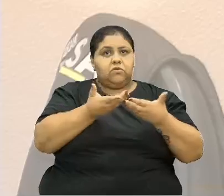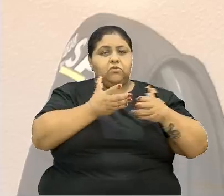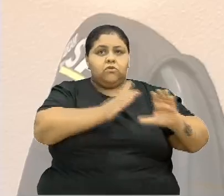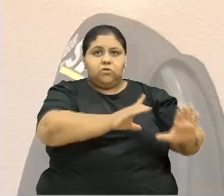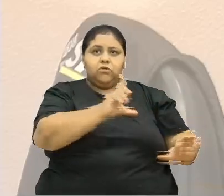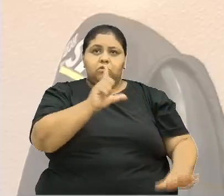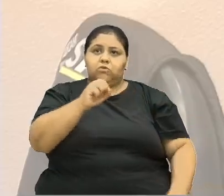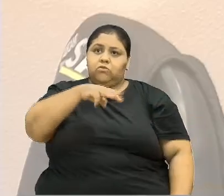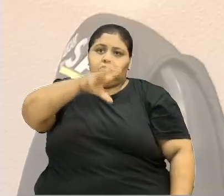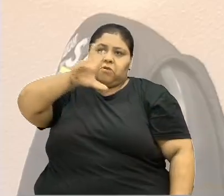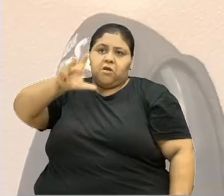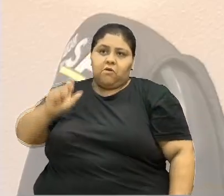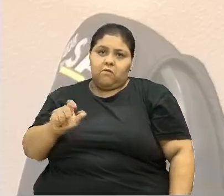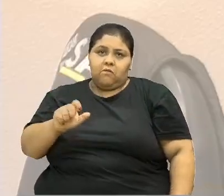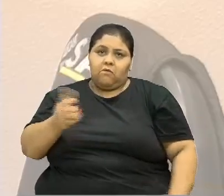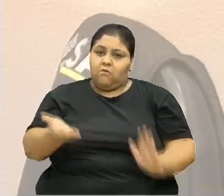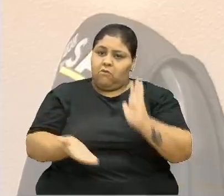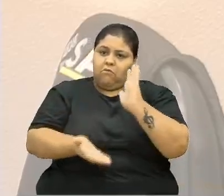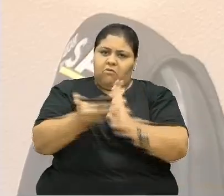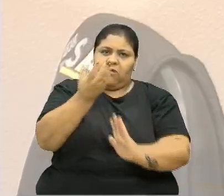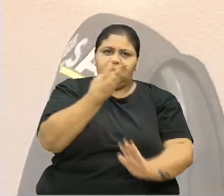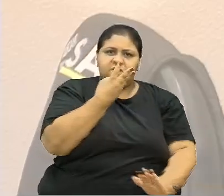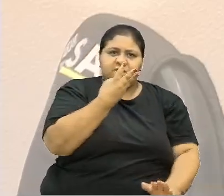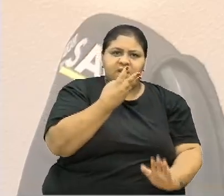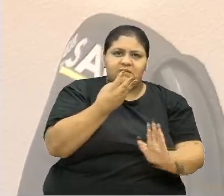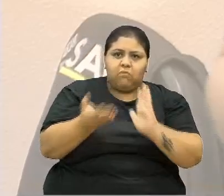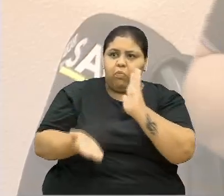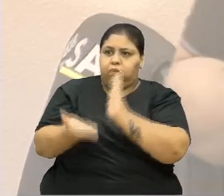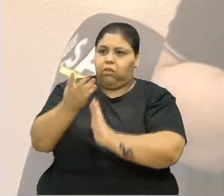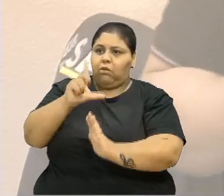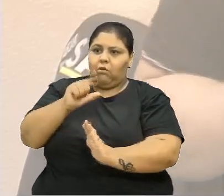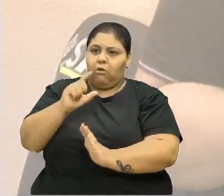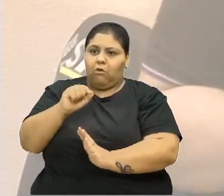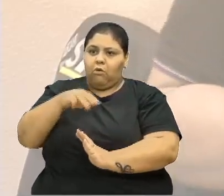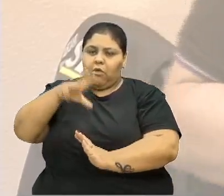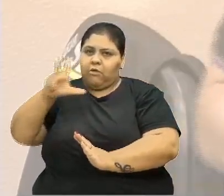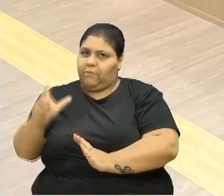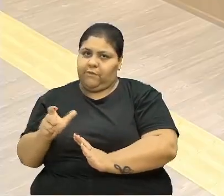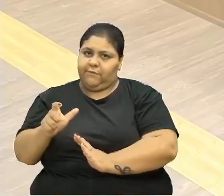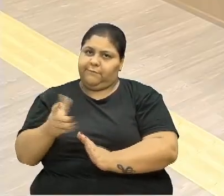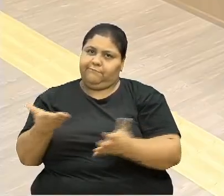10 milhões que a gente aumentou de 3, foi para 10, daqui a pouco nós estamos em 30. Obrigado, senhor presidente.